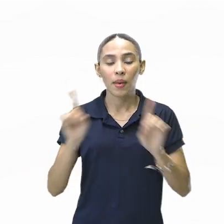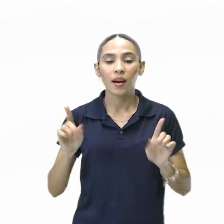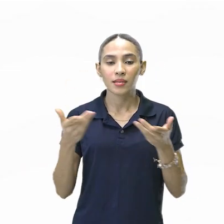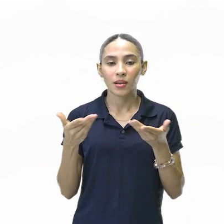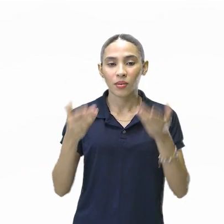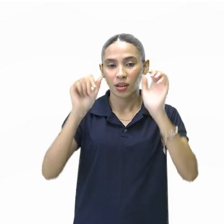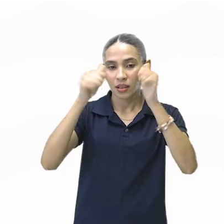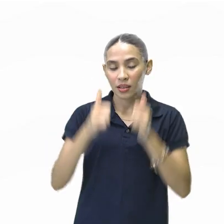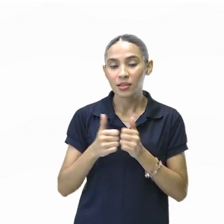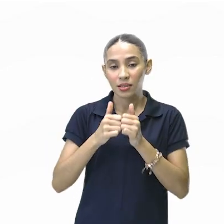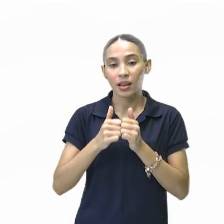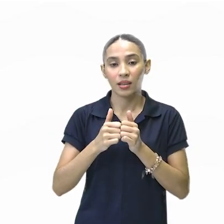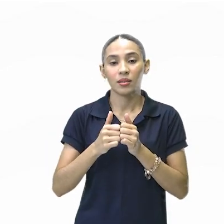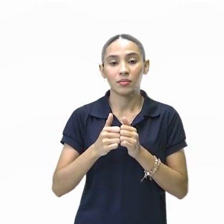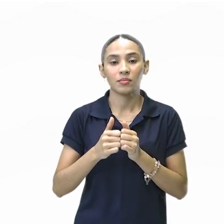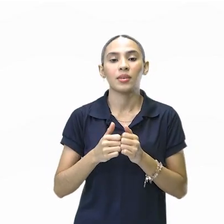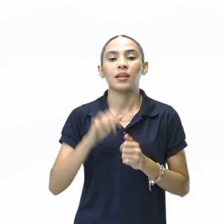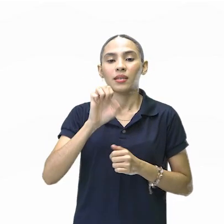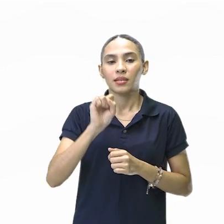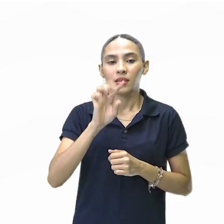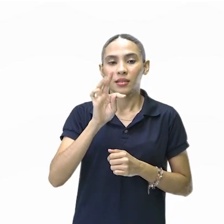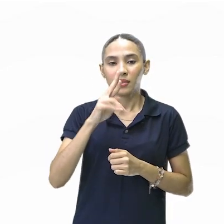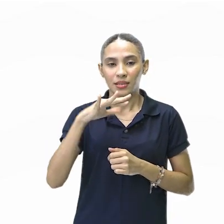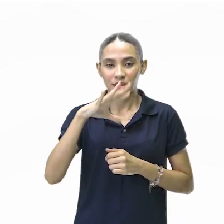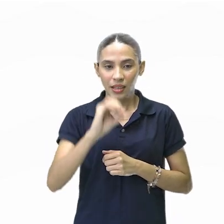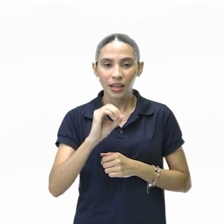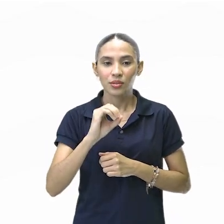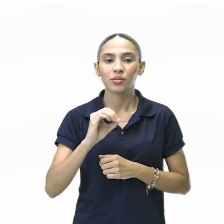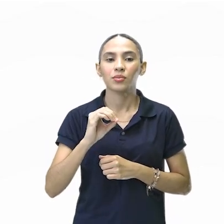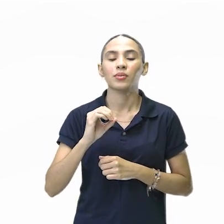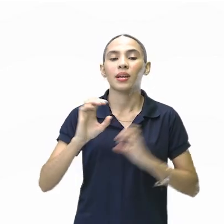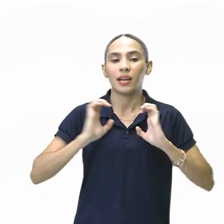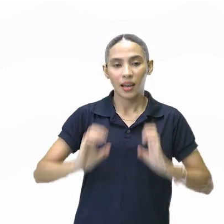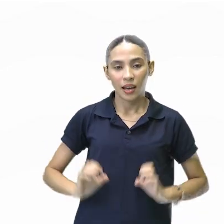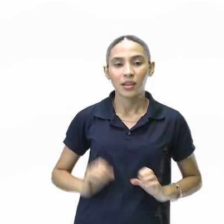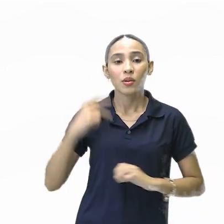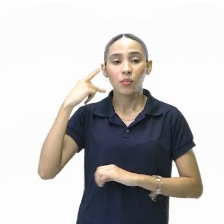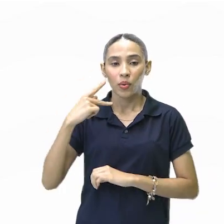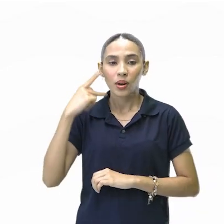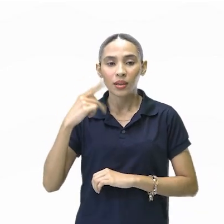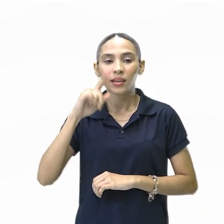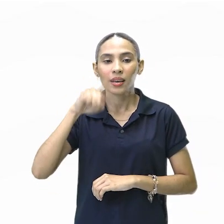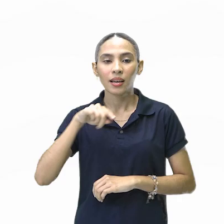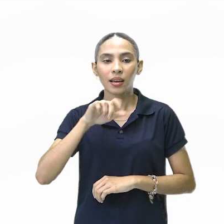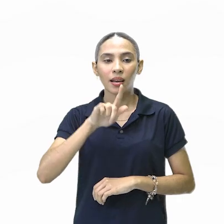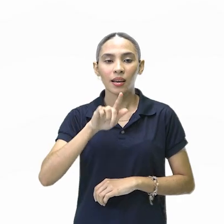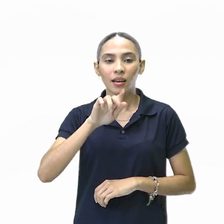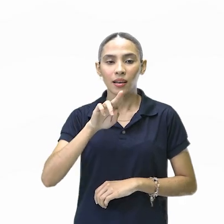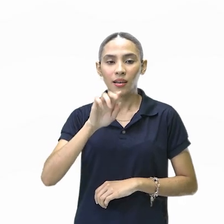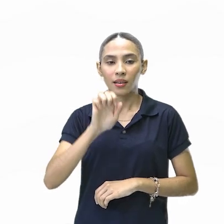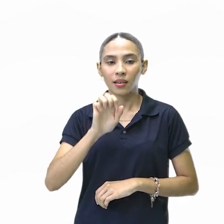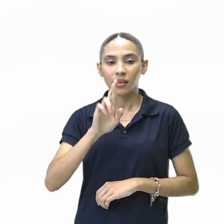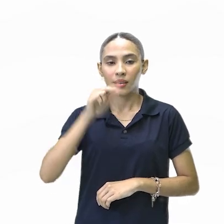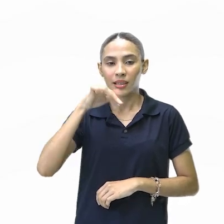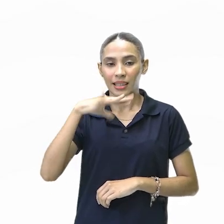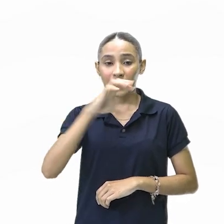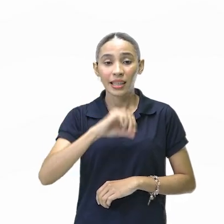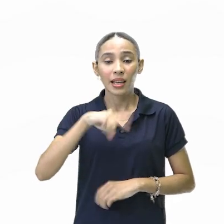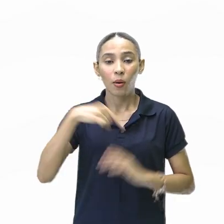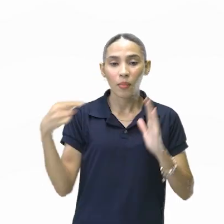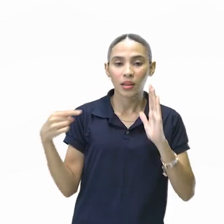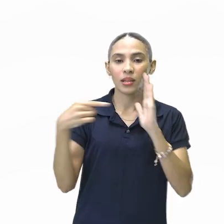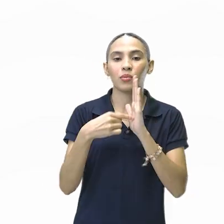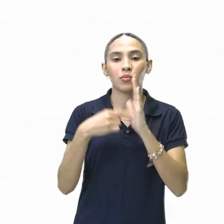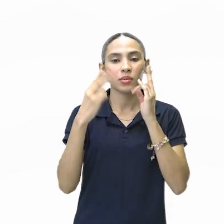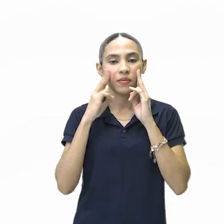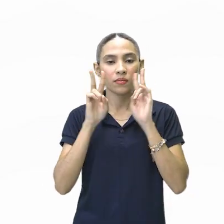analisar uma obra que tem valores estéticos, éticos e políticos, que é a Guernica, que é uma denúncia visual contra a violência,